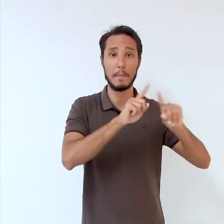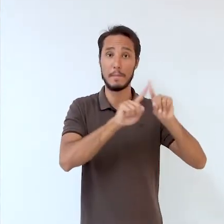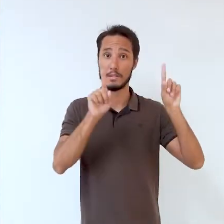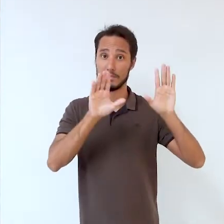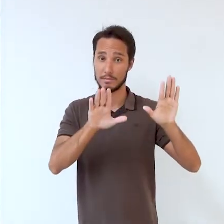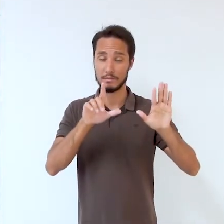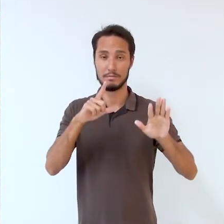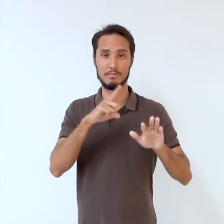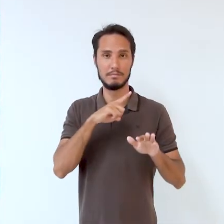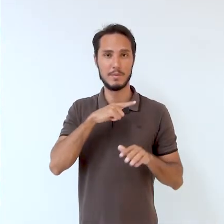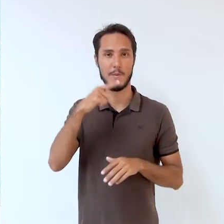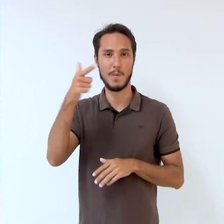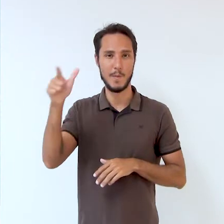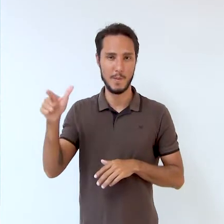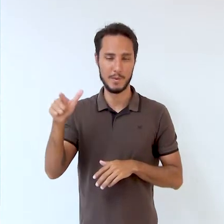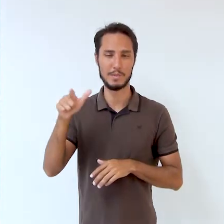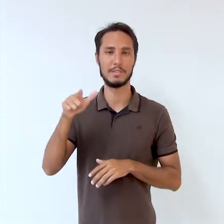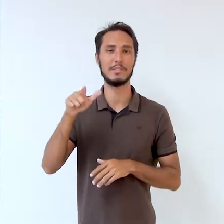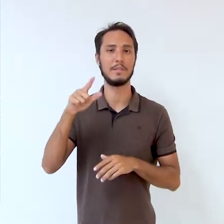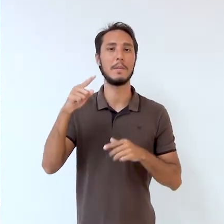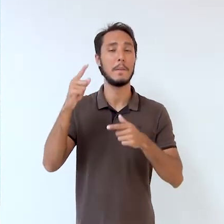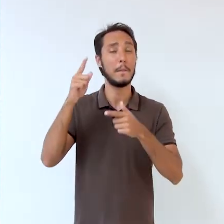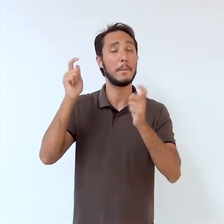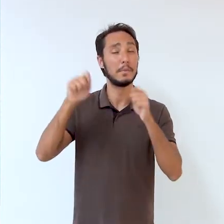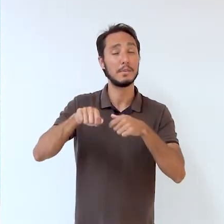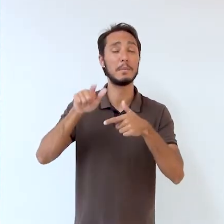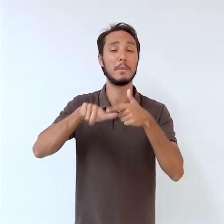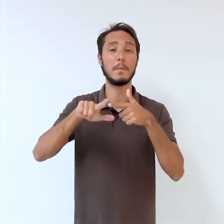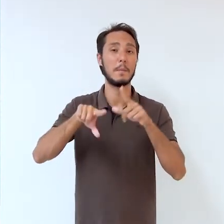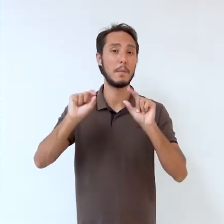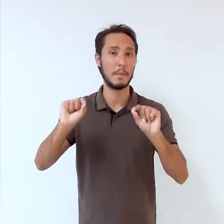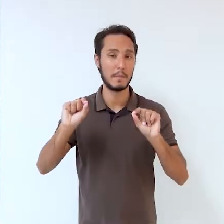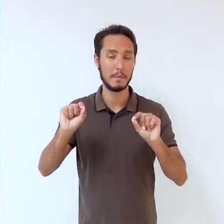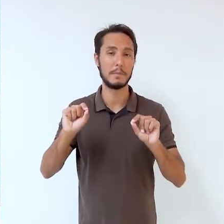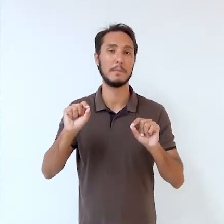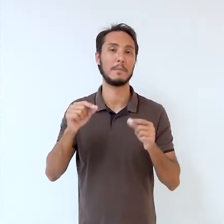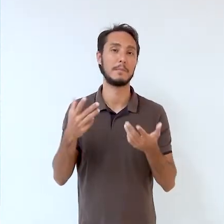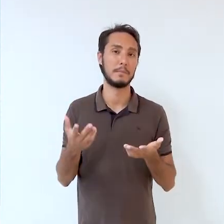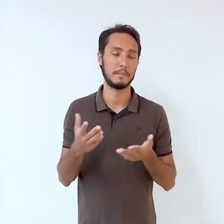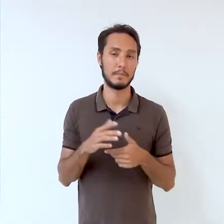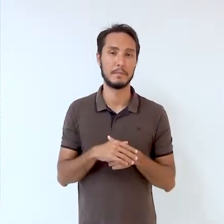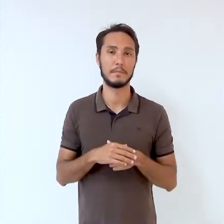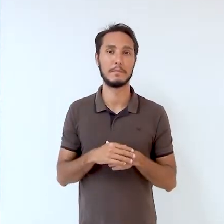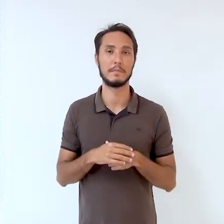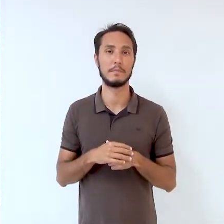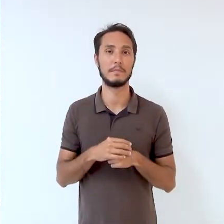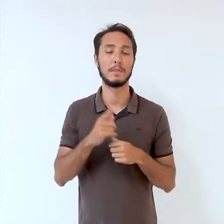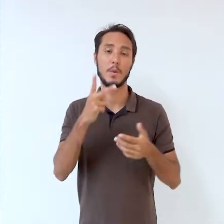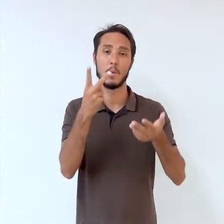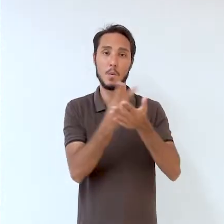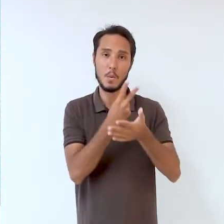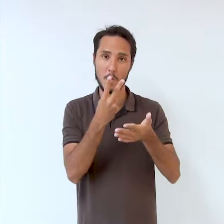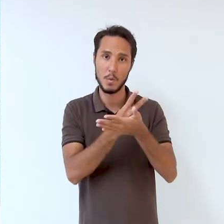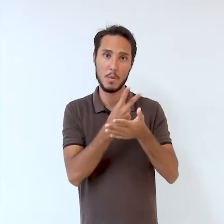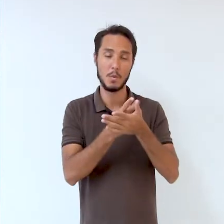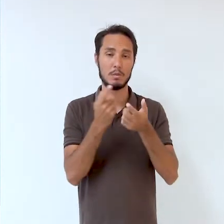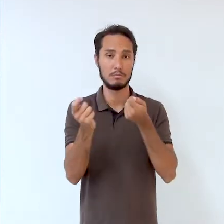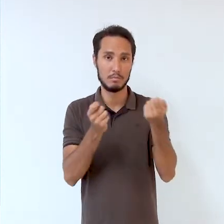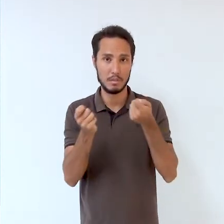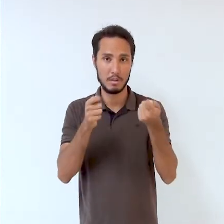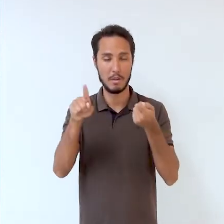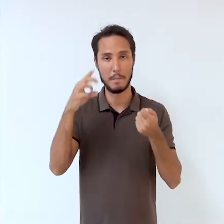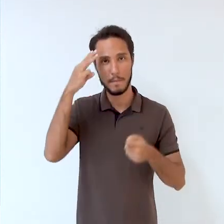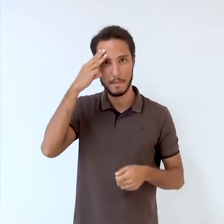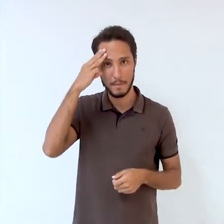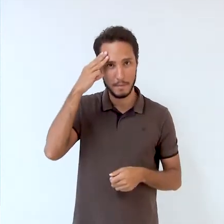software. Em relação aos chipsets, possíveis problemas são o erro